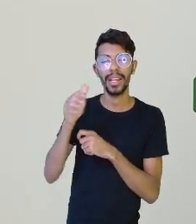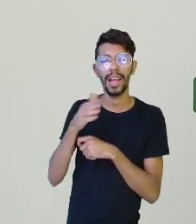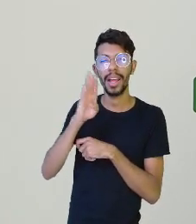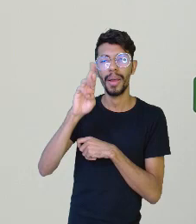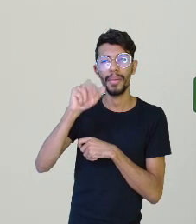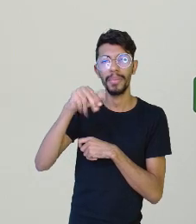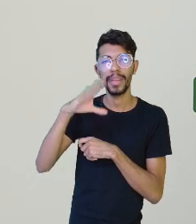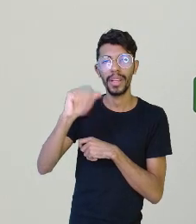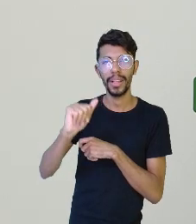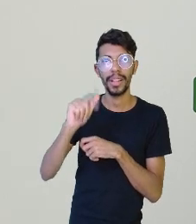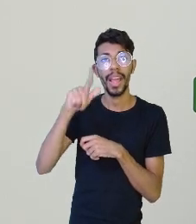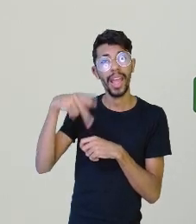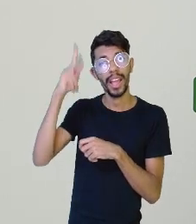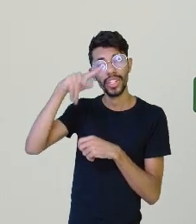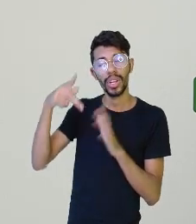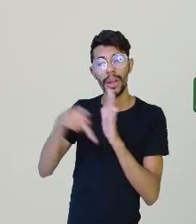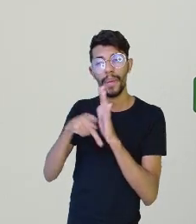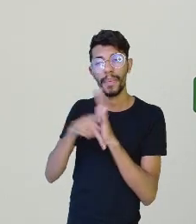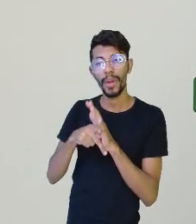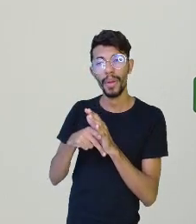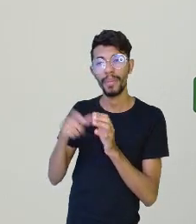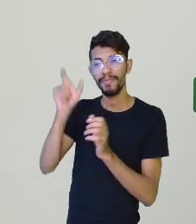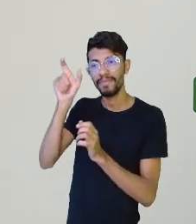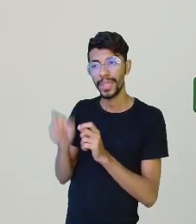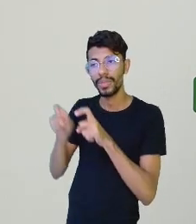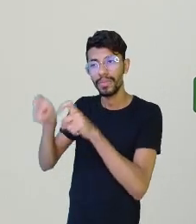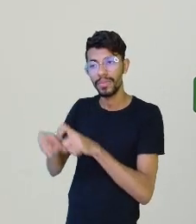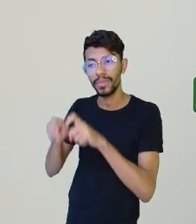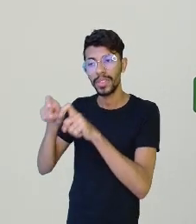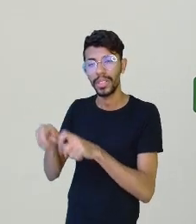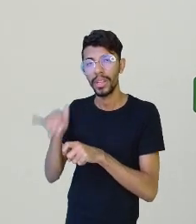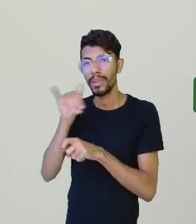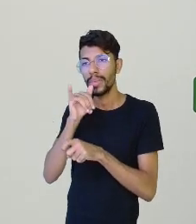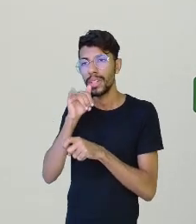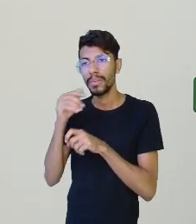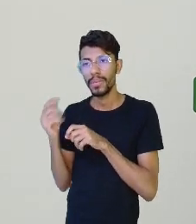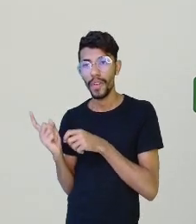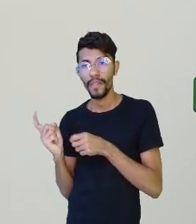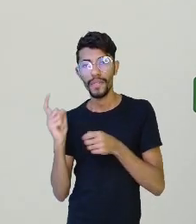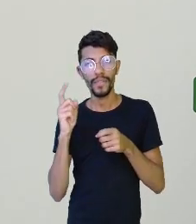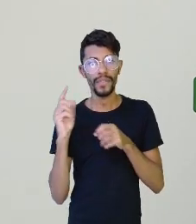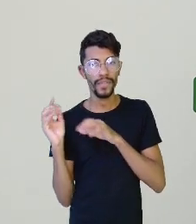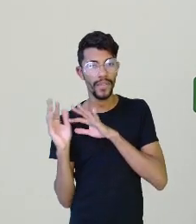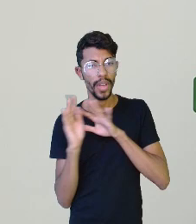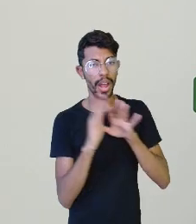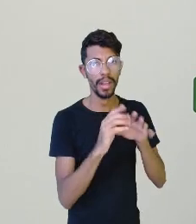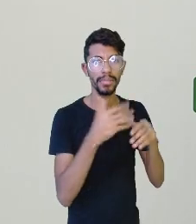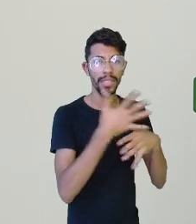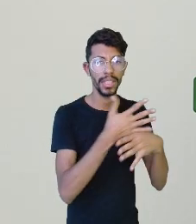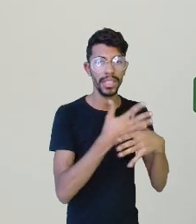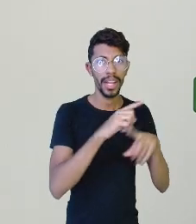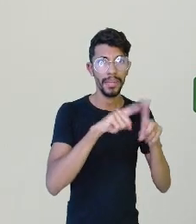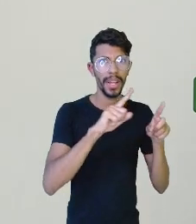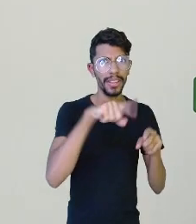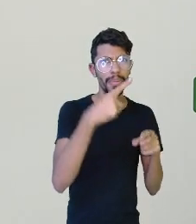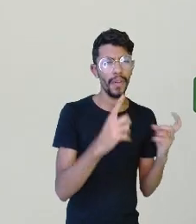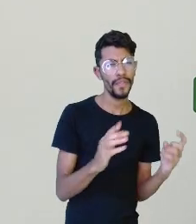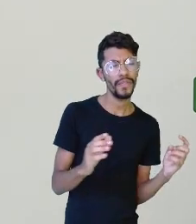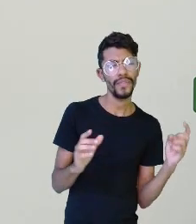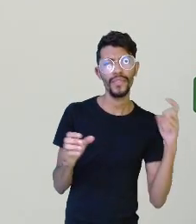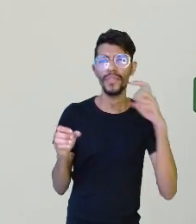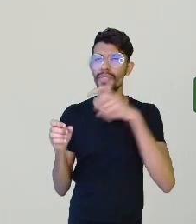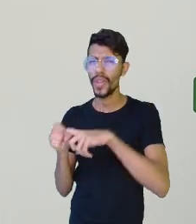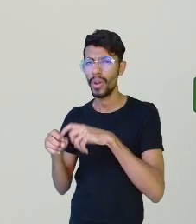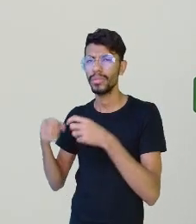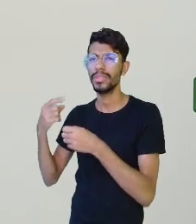vai embora para a cidade, mas quando ele sabe que começou a chover, ele volta para a sua terra, porque ele ama ali o lugar que ele